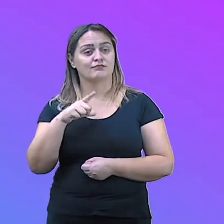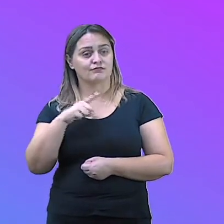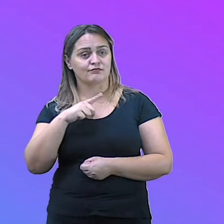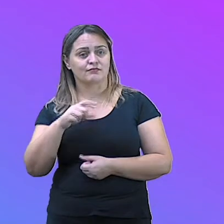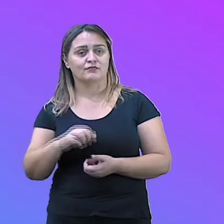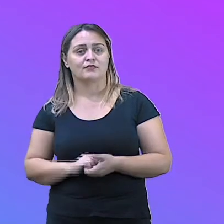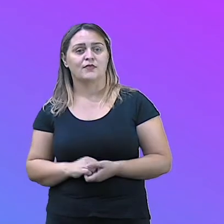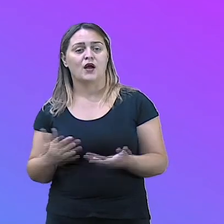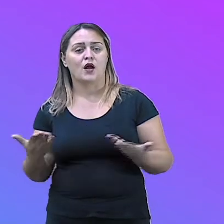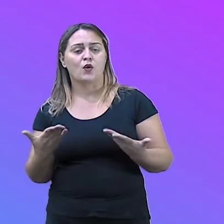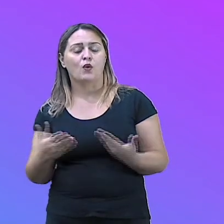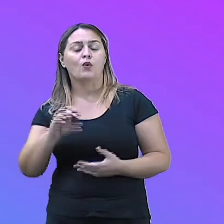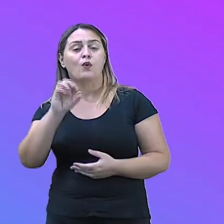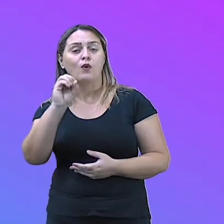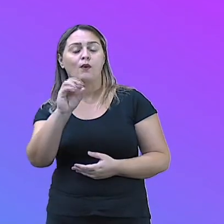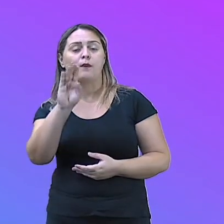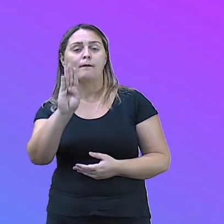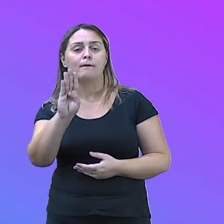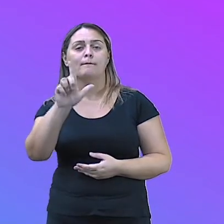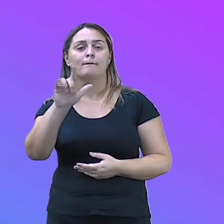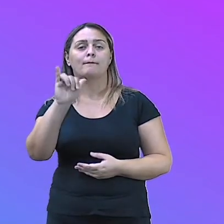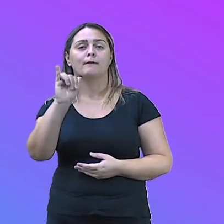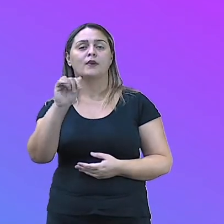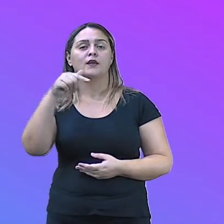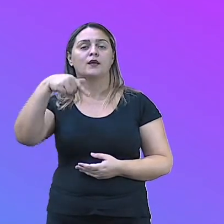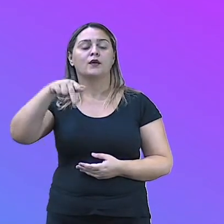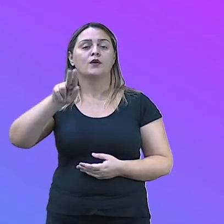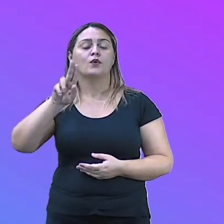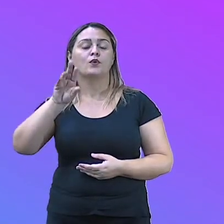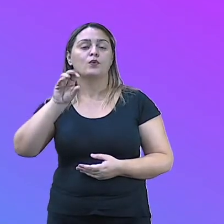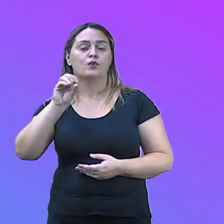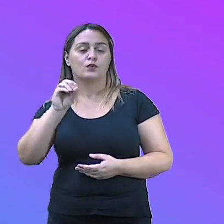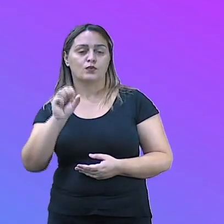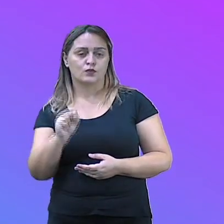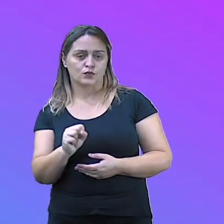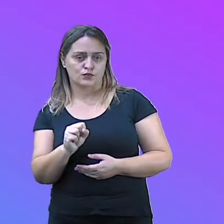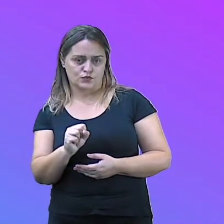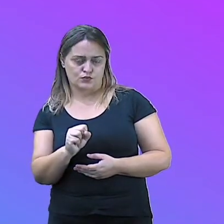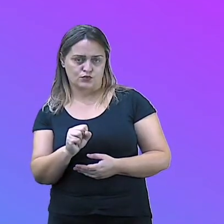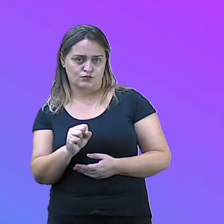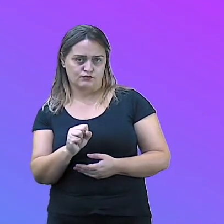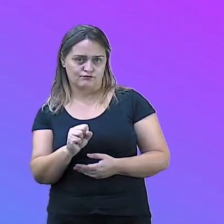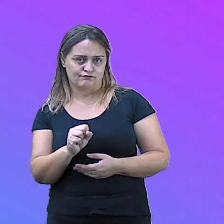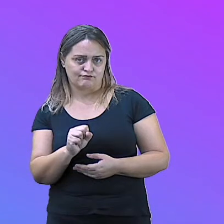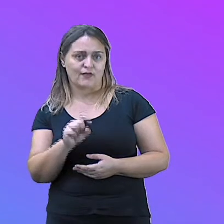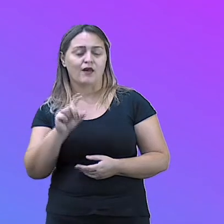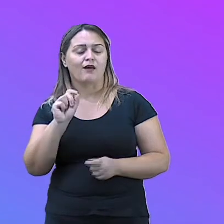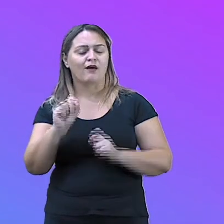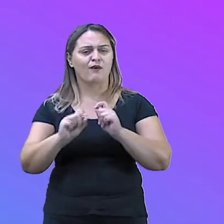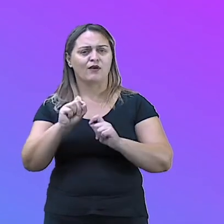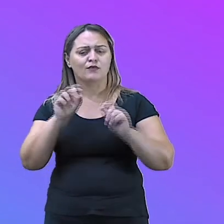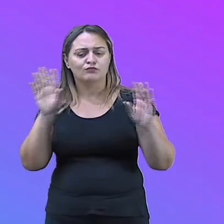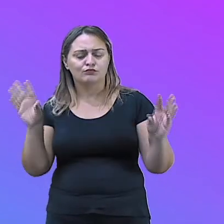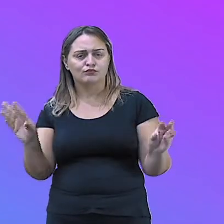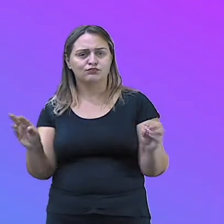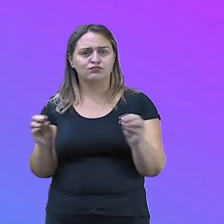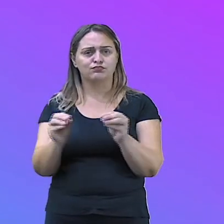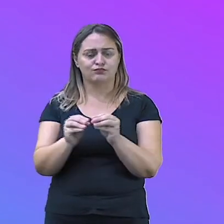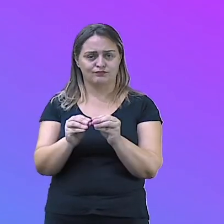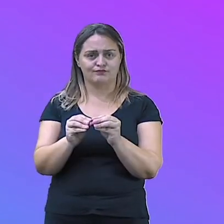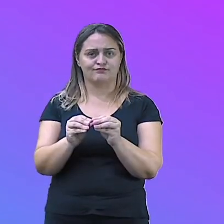pronomes pessoais oblíquos, eles desempenham aí uma função sintática de complemento, não é mesmo? E aí, quando